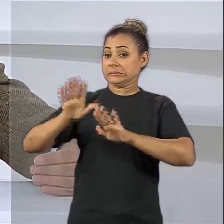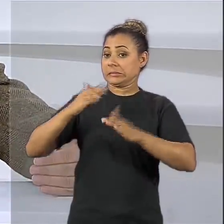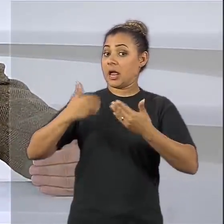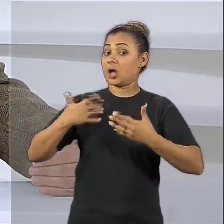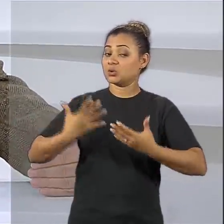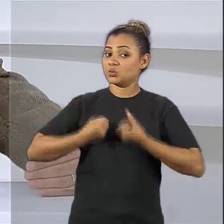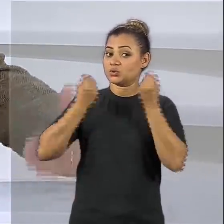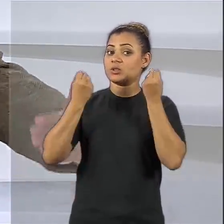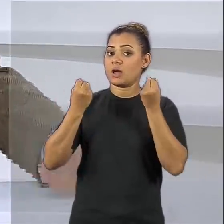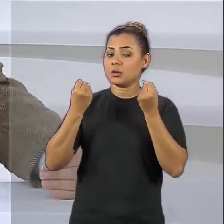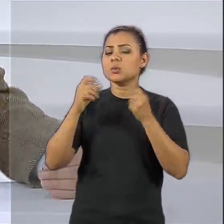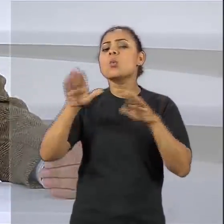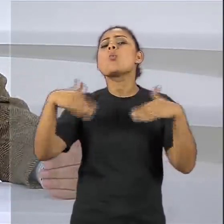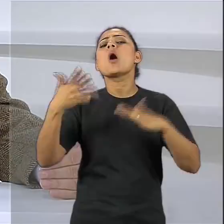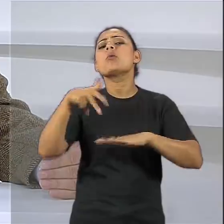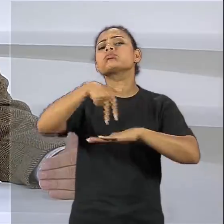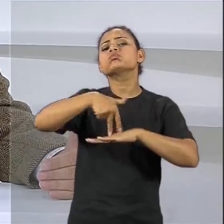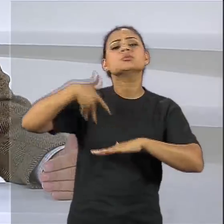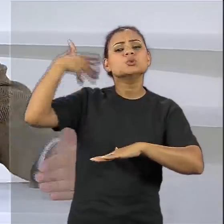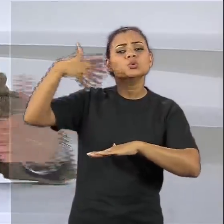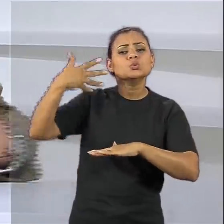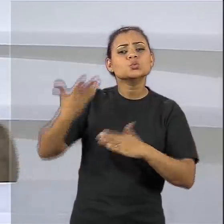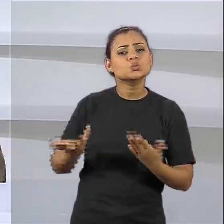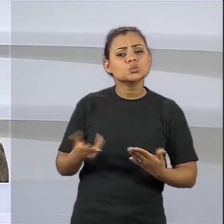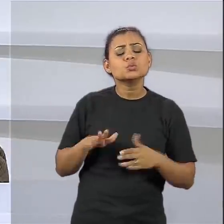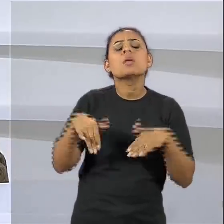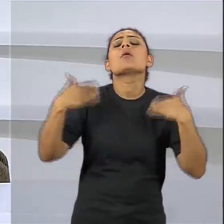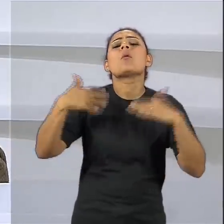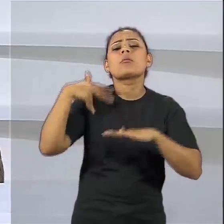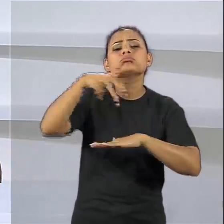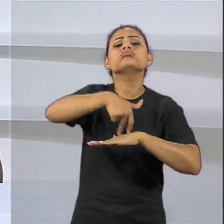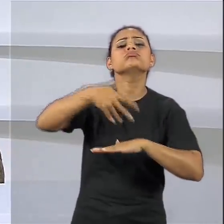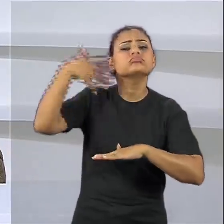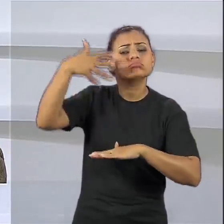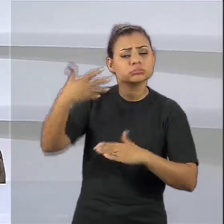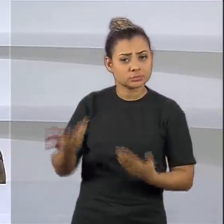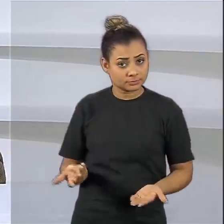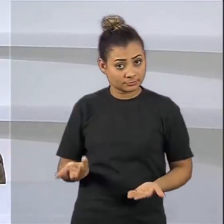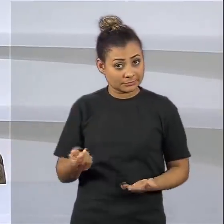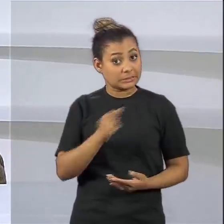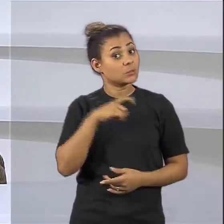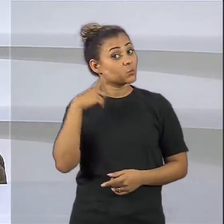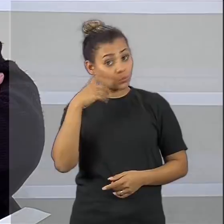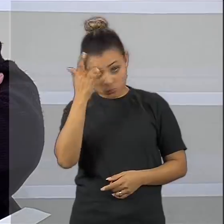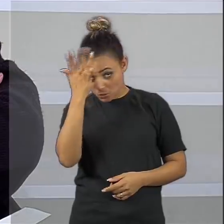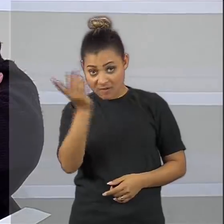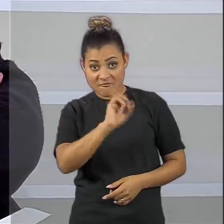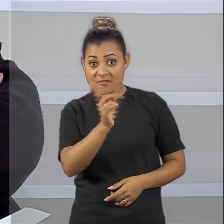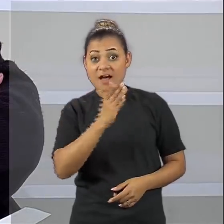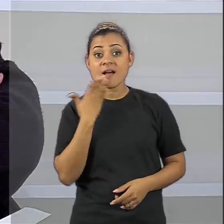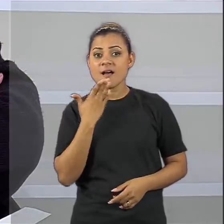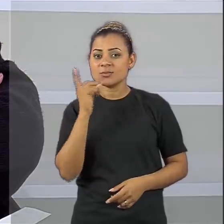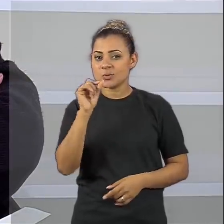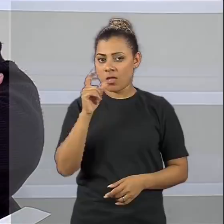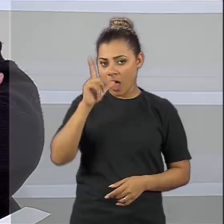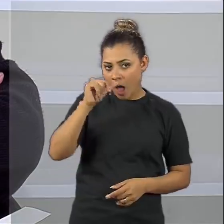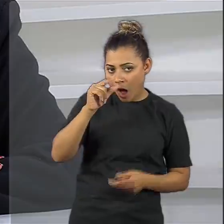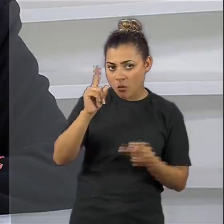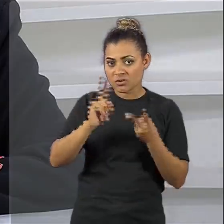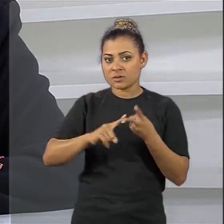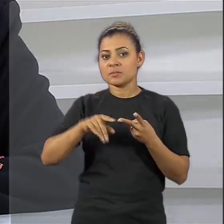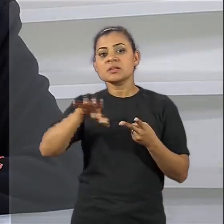ser feito para essa eleição. Não é fácil se você está naquele segundo pelotão ali, Ciro, o Alckmin,